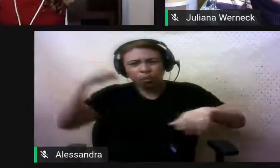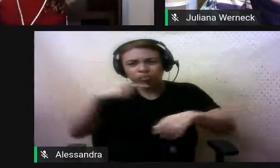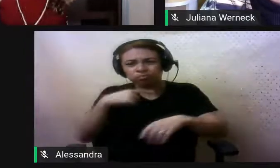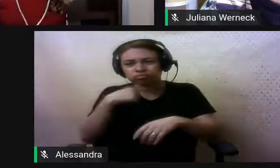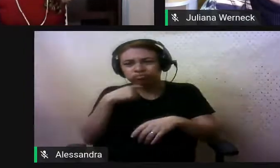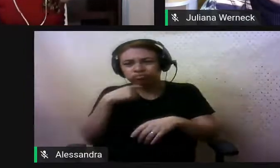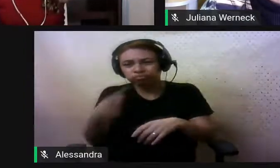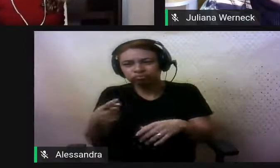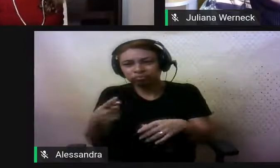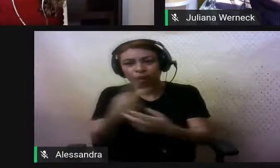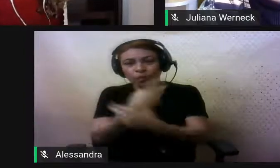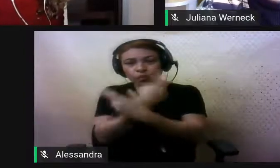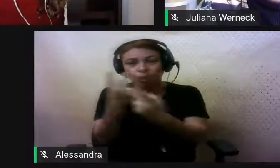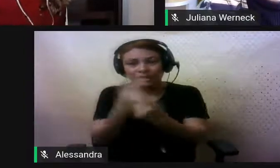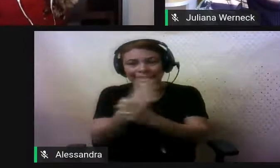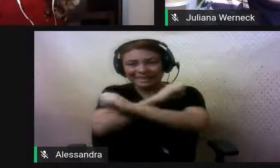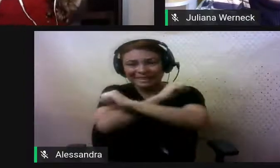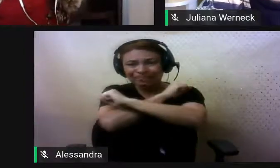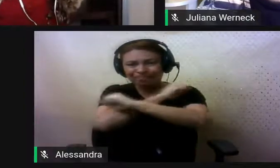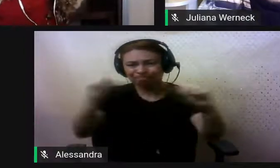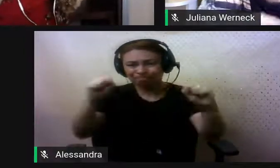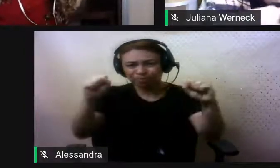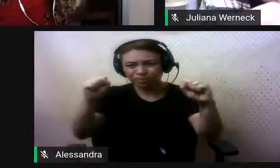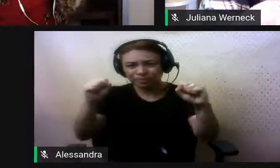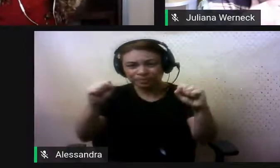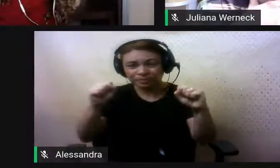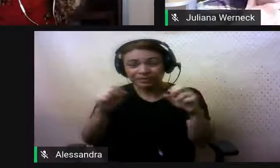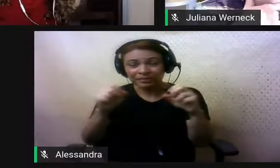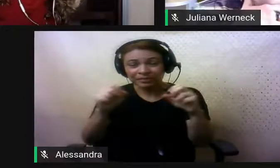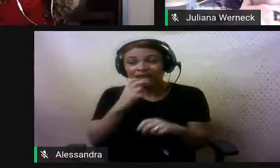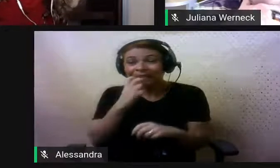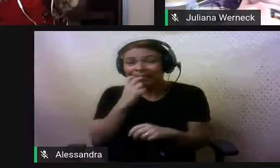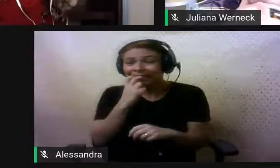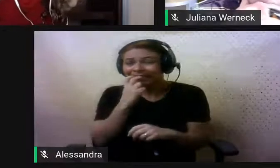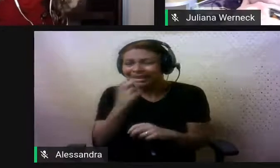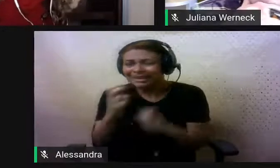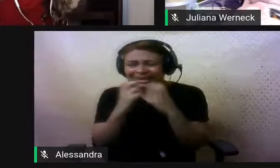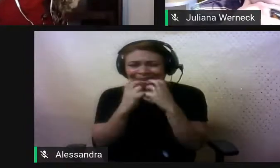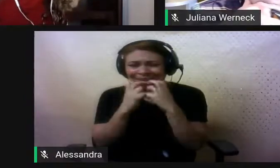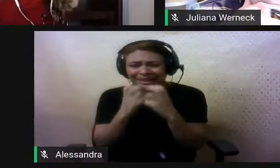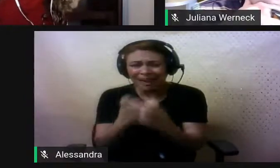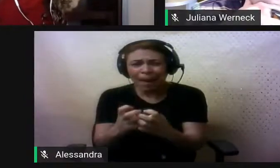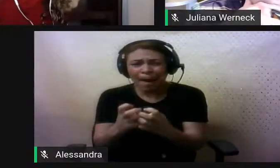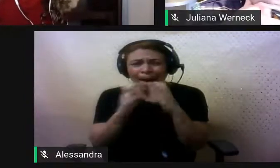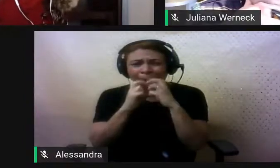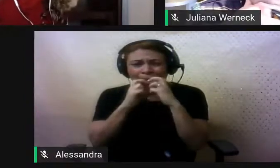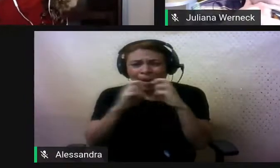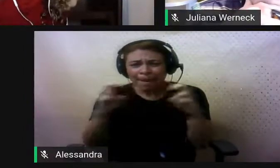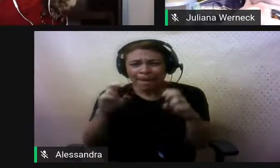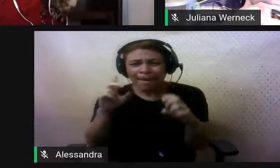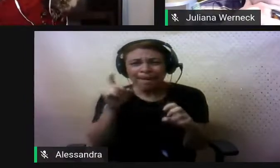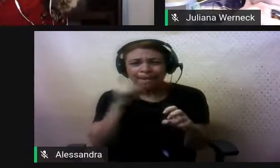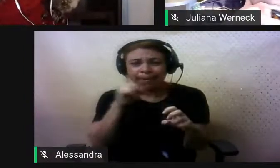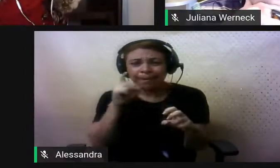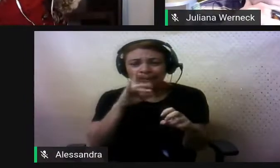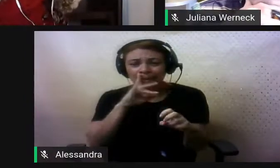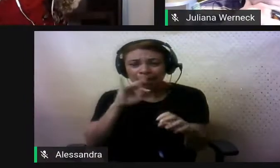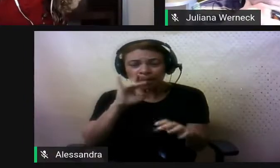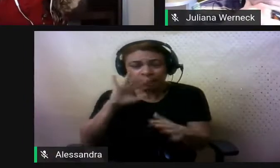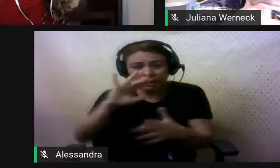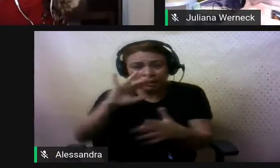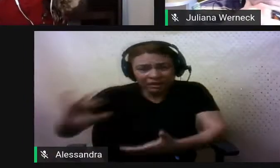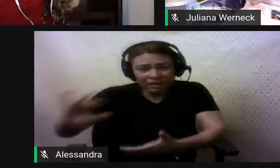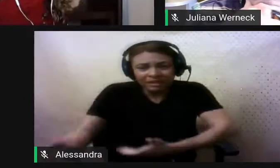minuto. E eu só gritei meu pai na hora. Meu pai correu até mim e ele me pegou no